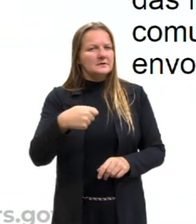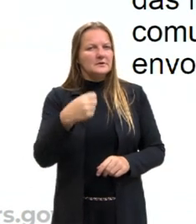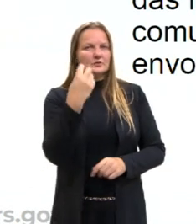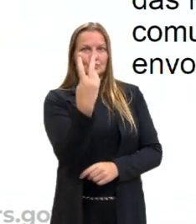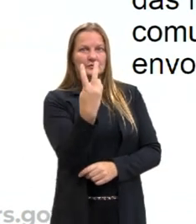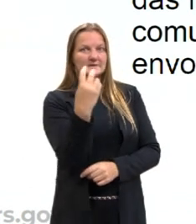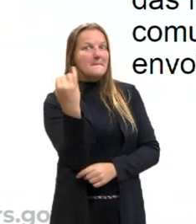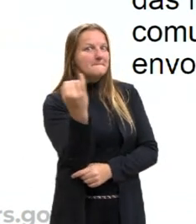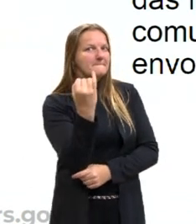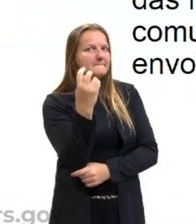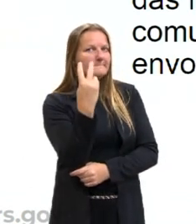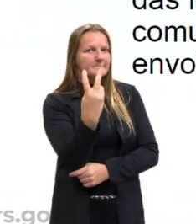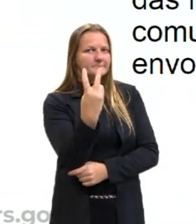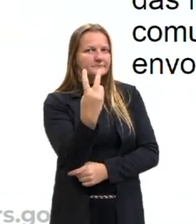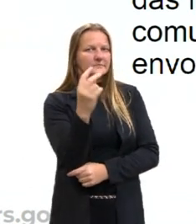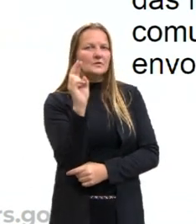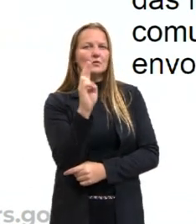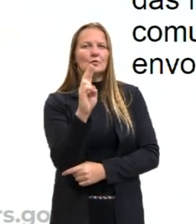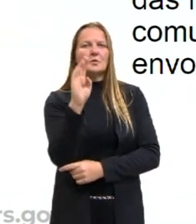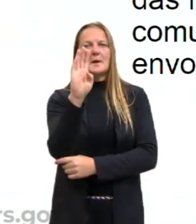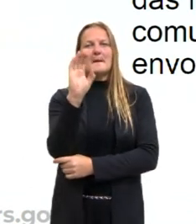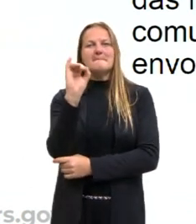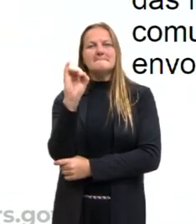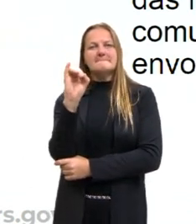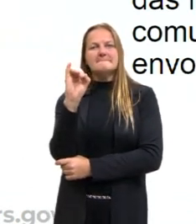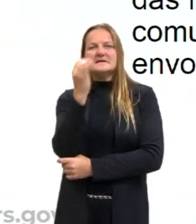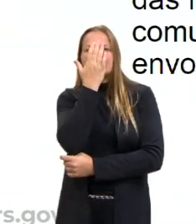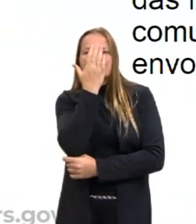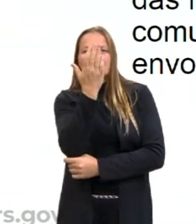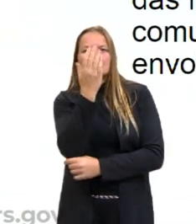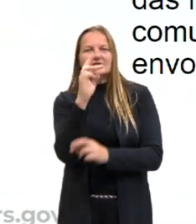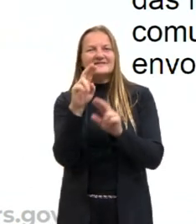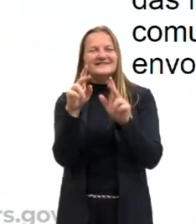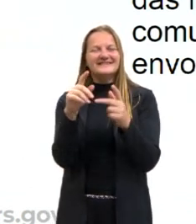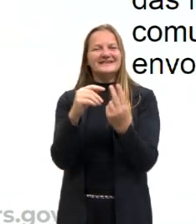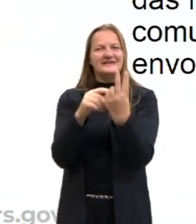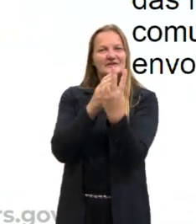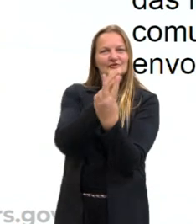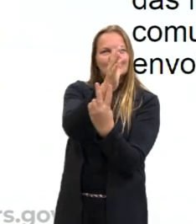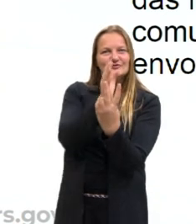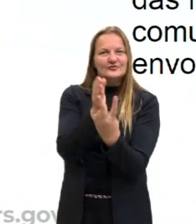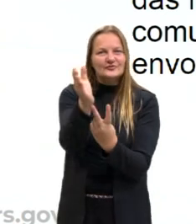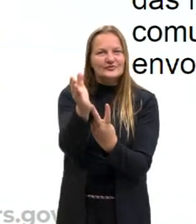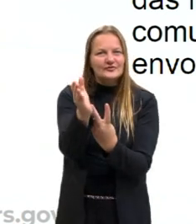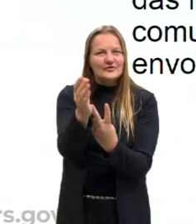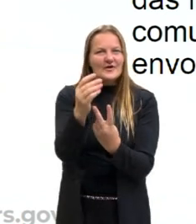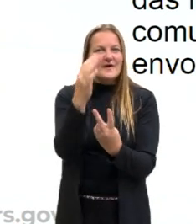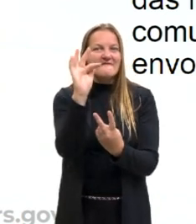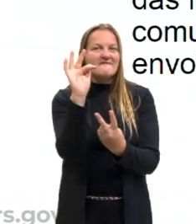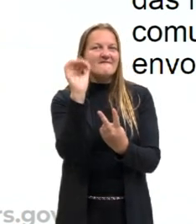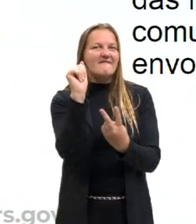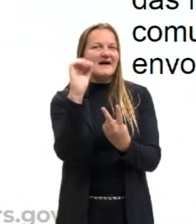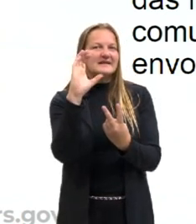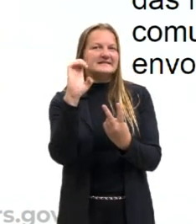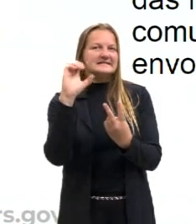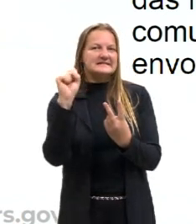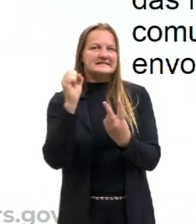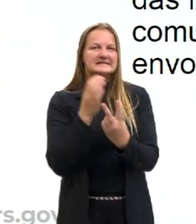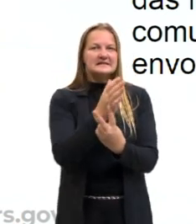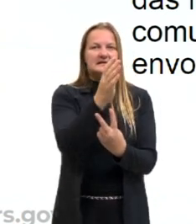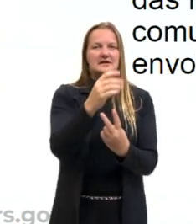duas coisas a gente chama isso de bifrontalidade ou seja Duas Faces ela precisa ter o